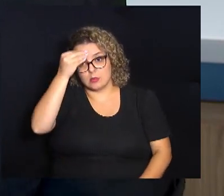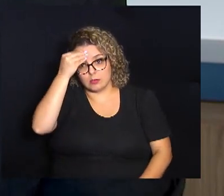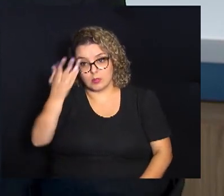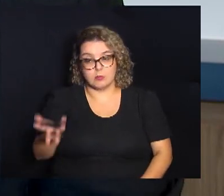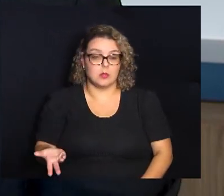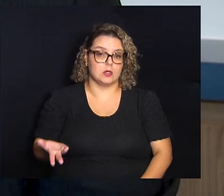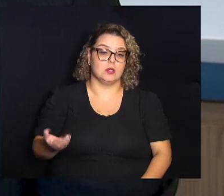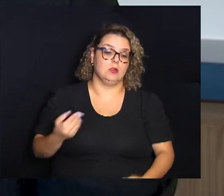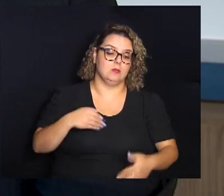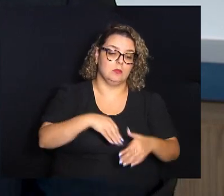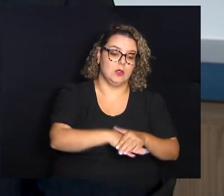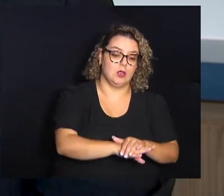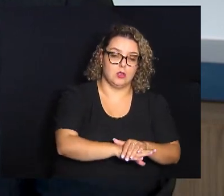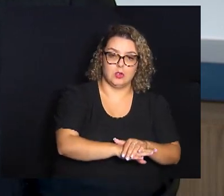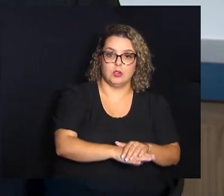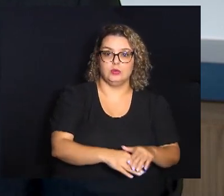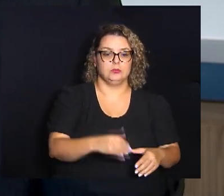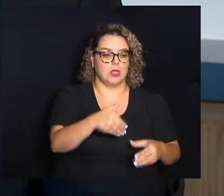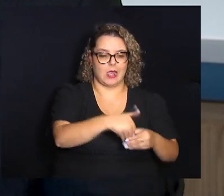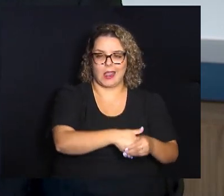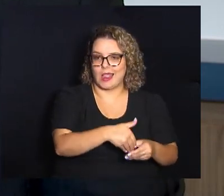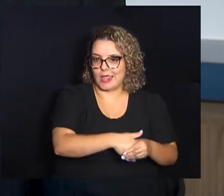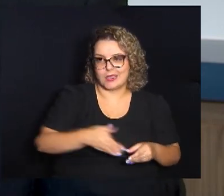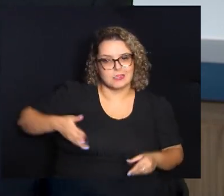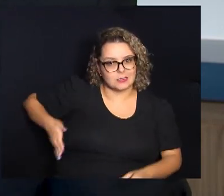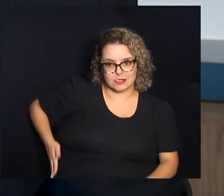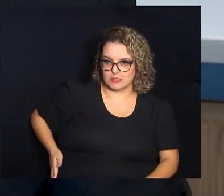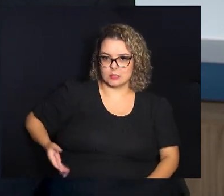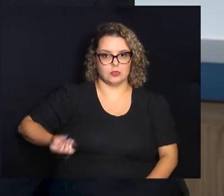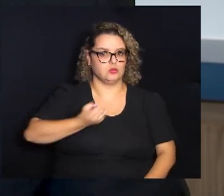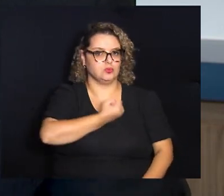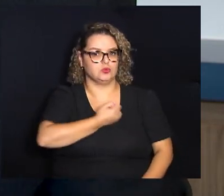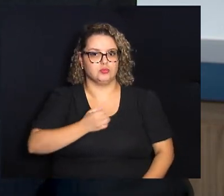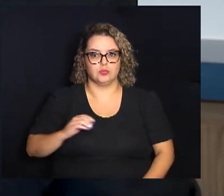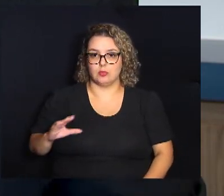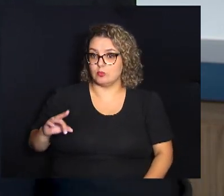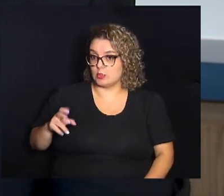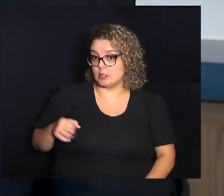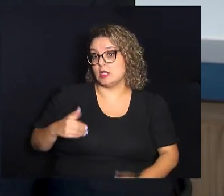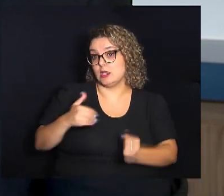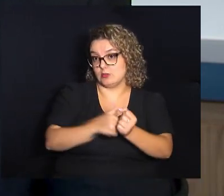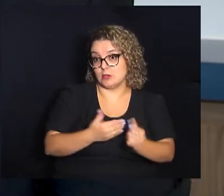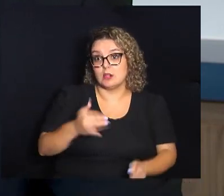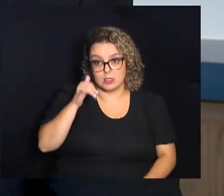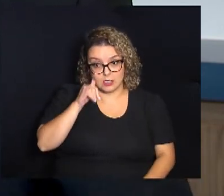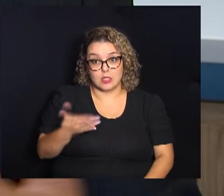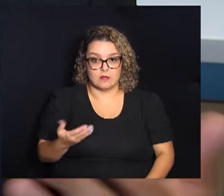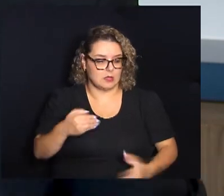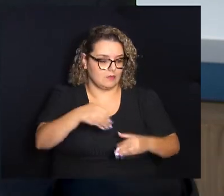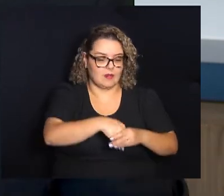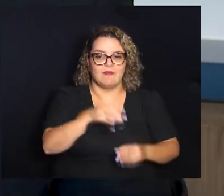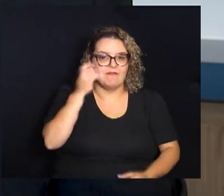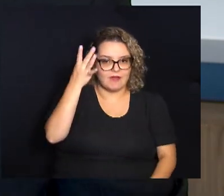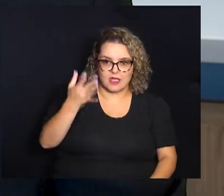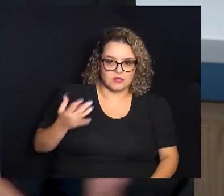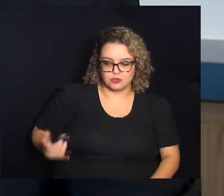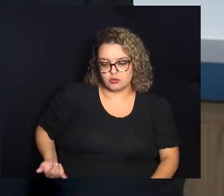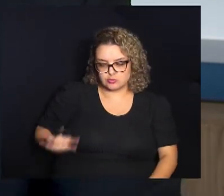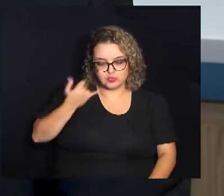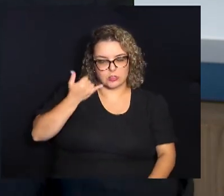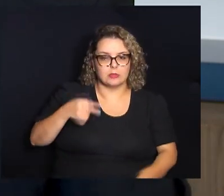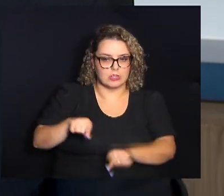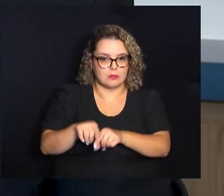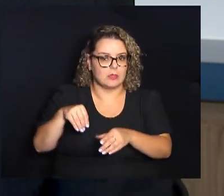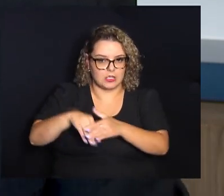sua carteira, não deixar o número do cartão de crédito e a senha do cartão, evitar deixar isso de